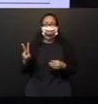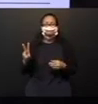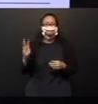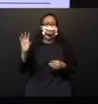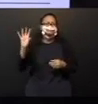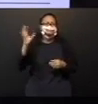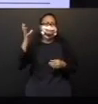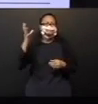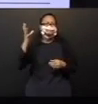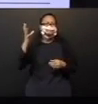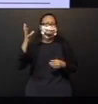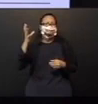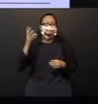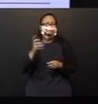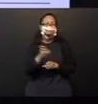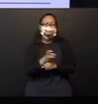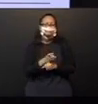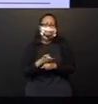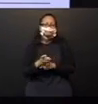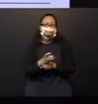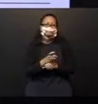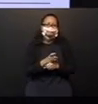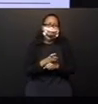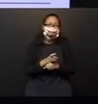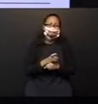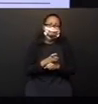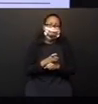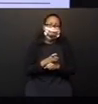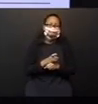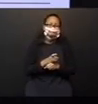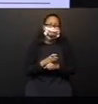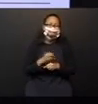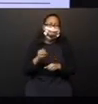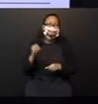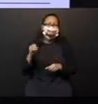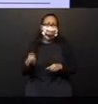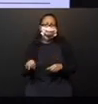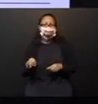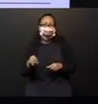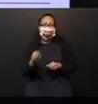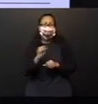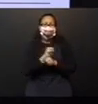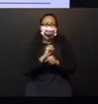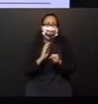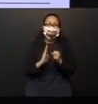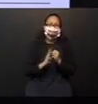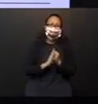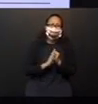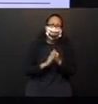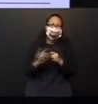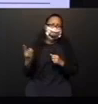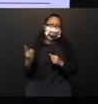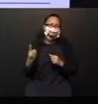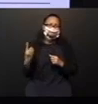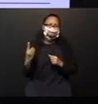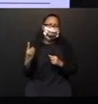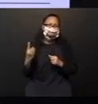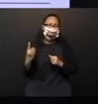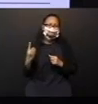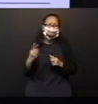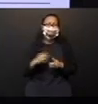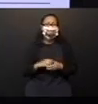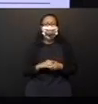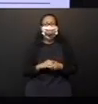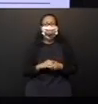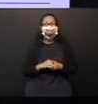acontece com o adjetivo se o substantivo que ele acompanha está no singular?